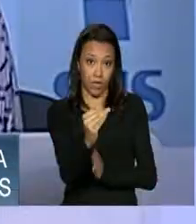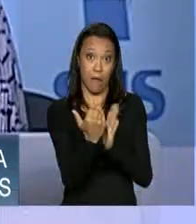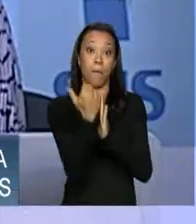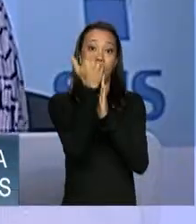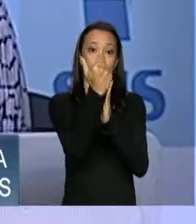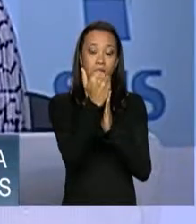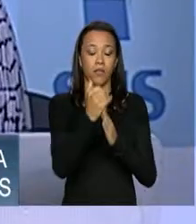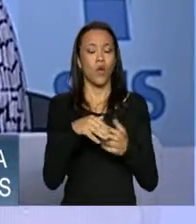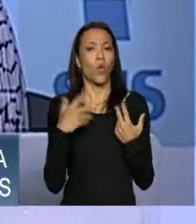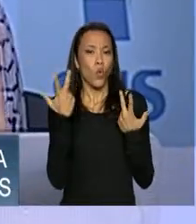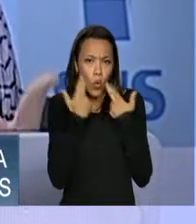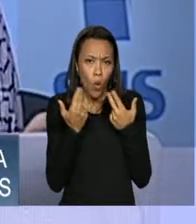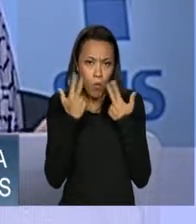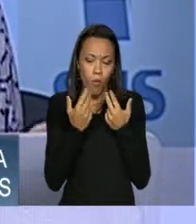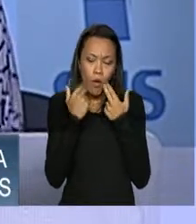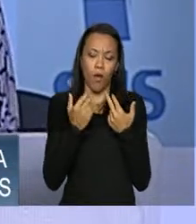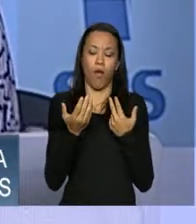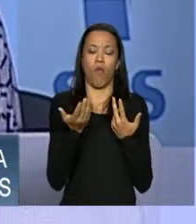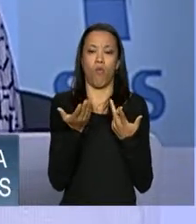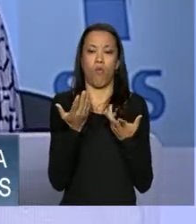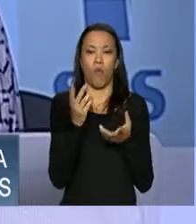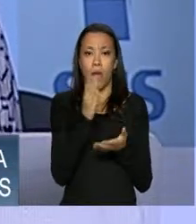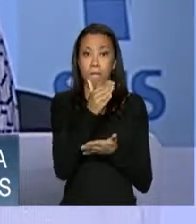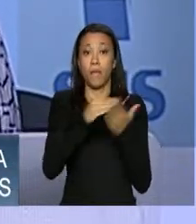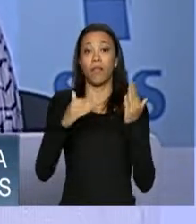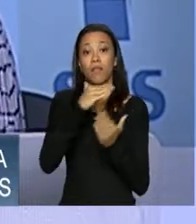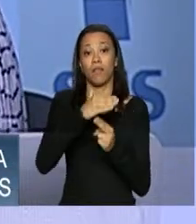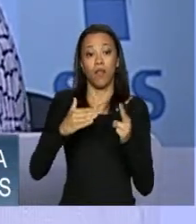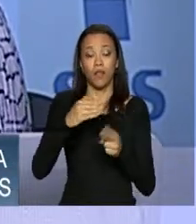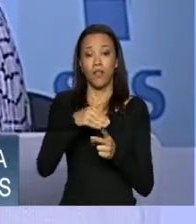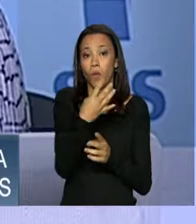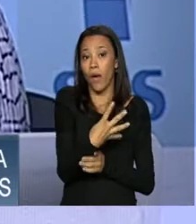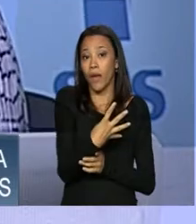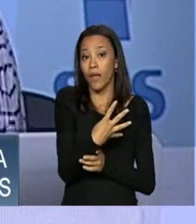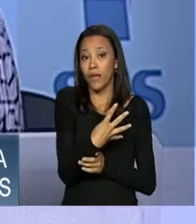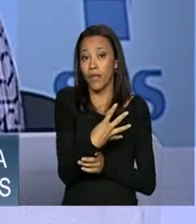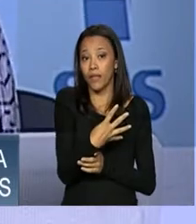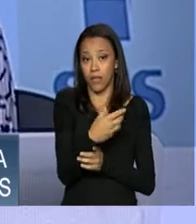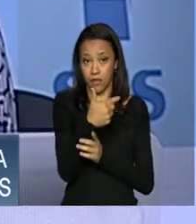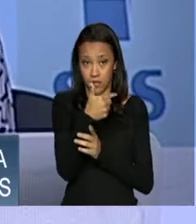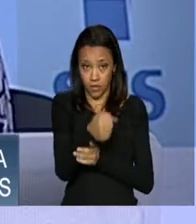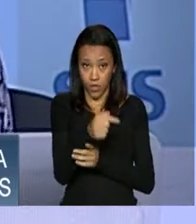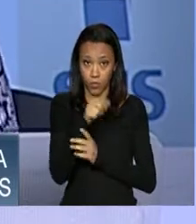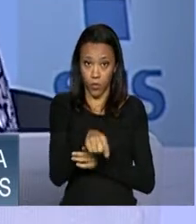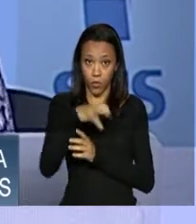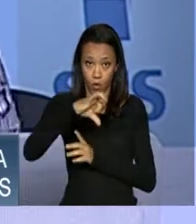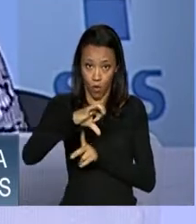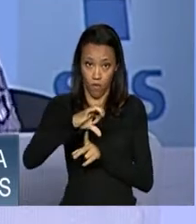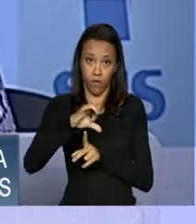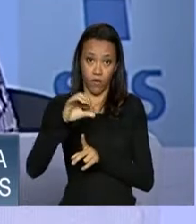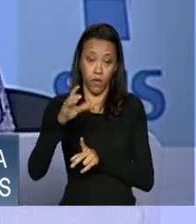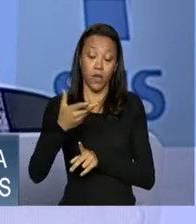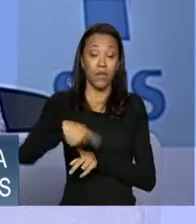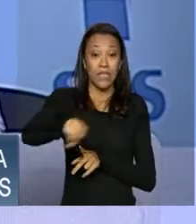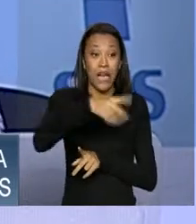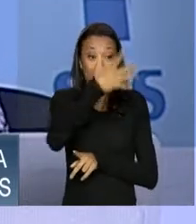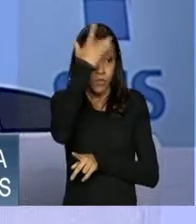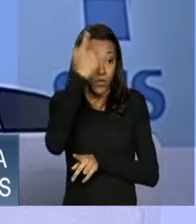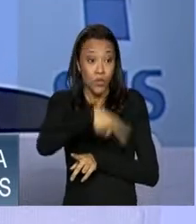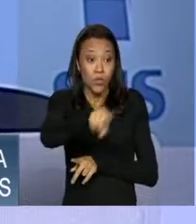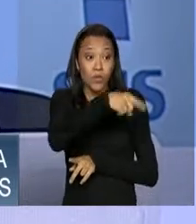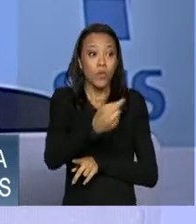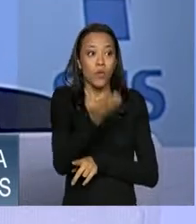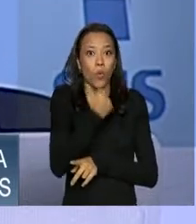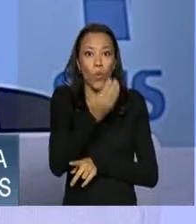que é considerado adequado é de metade da população, 47,9%. Ou seja, a população está consumindo muito sal e